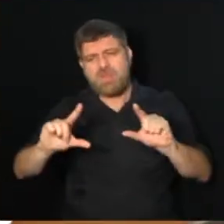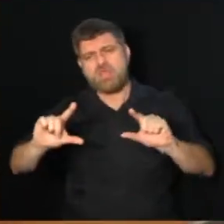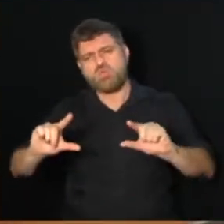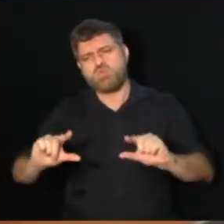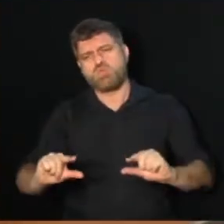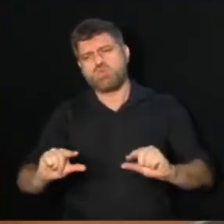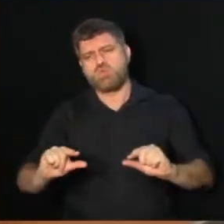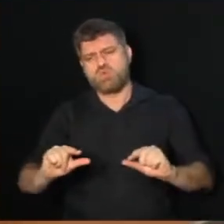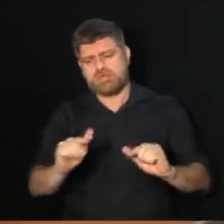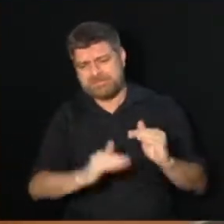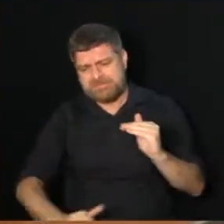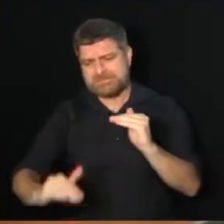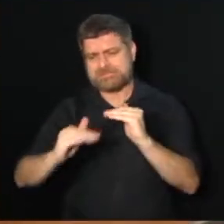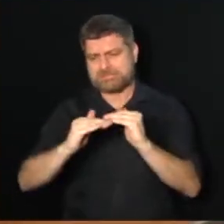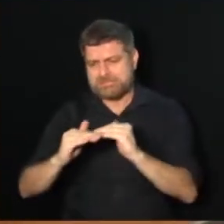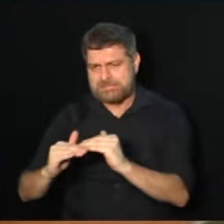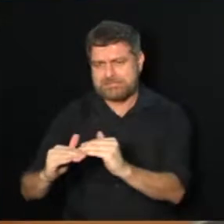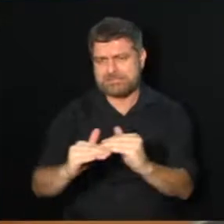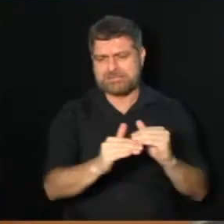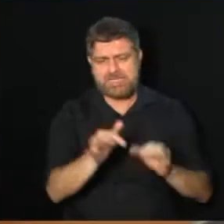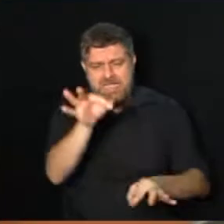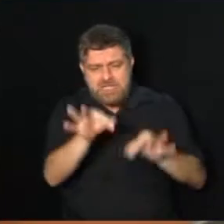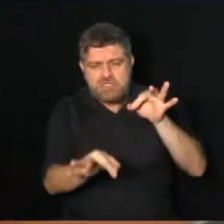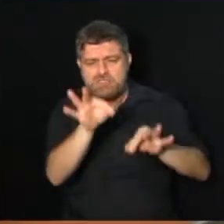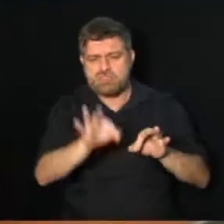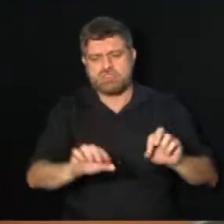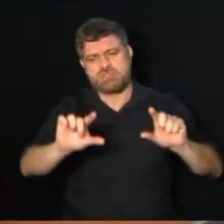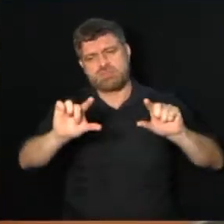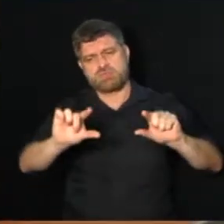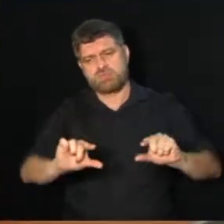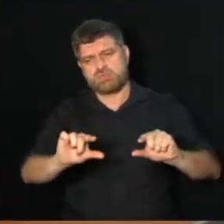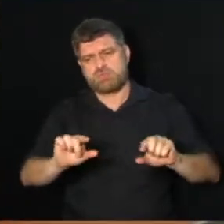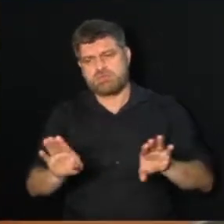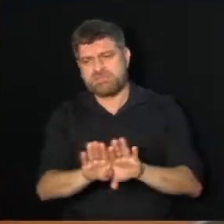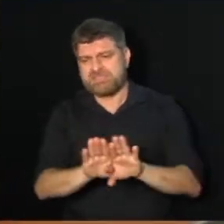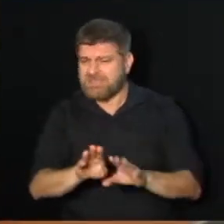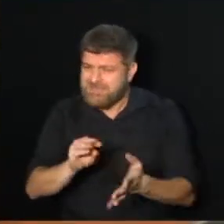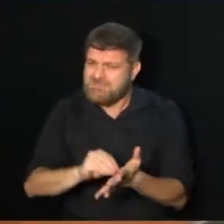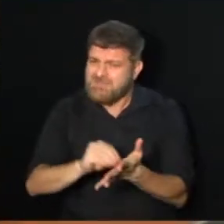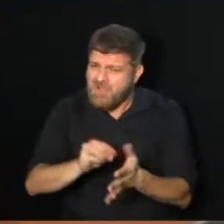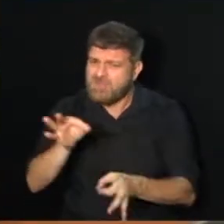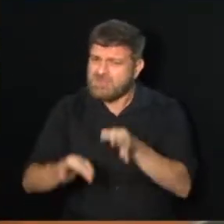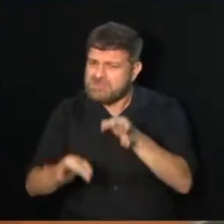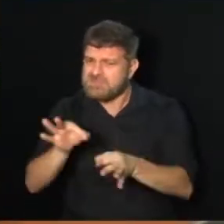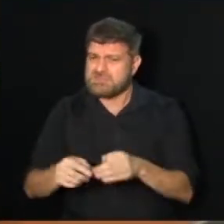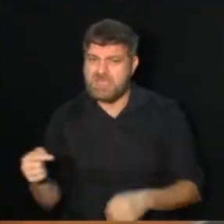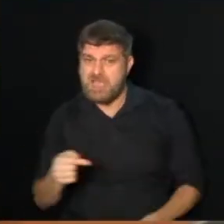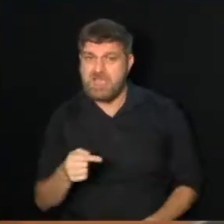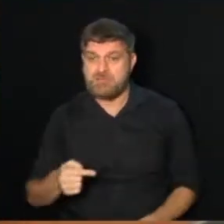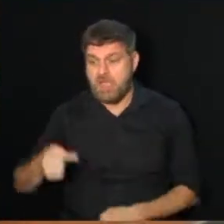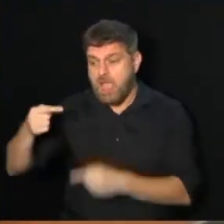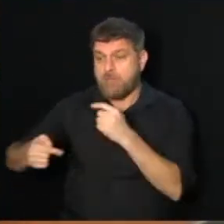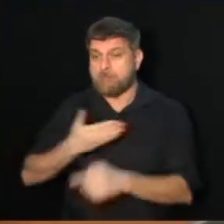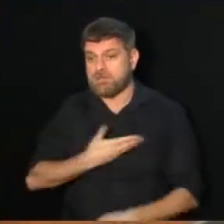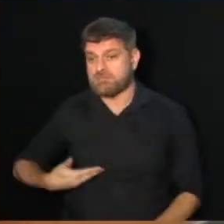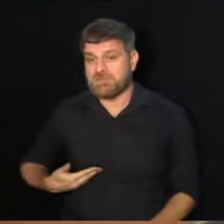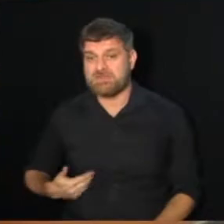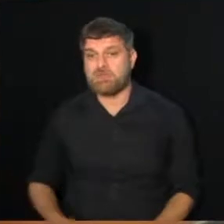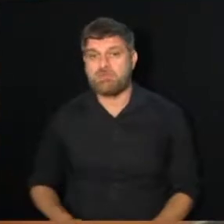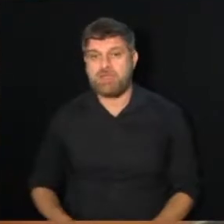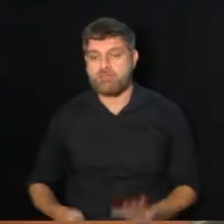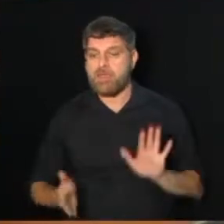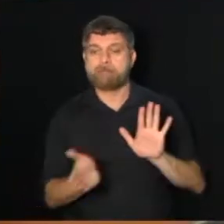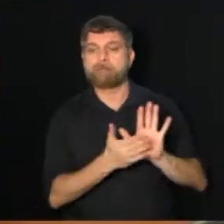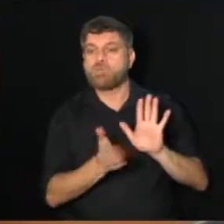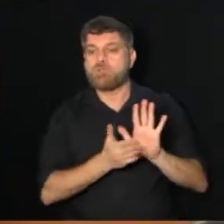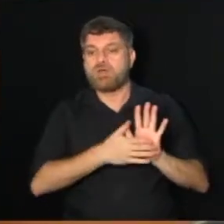menos desigual, menos injusta, né? E o projeto é uma política pública. Então ele não é um programa de governo,